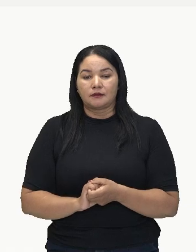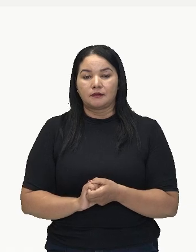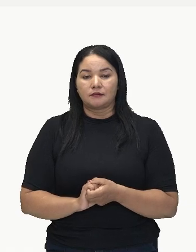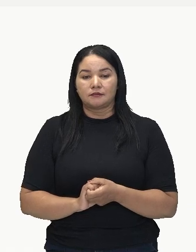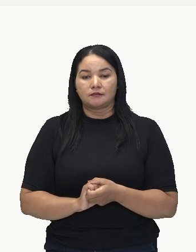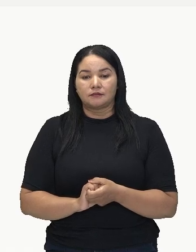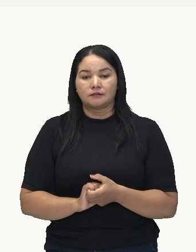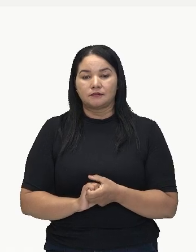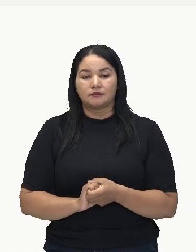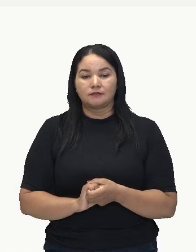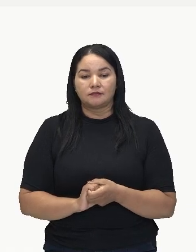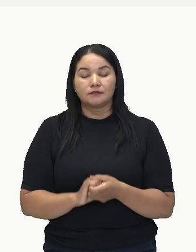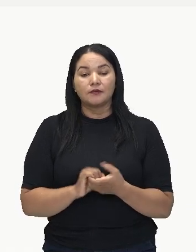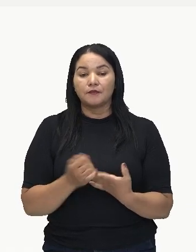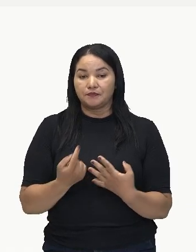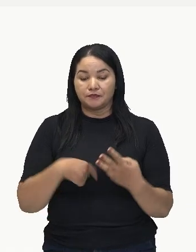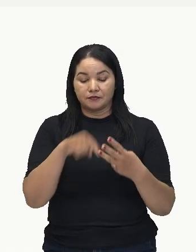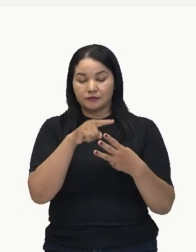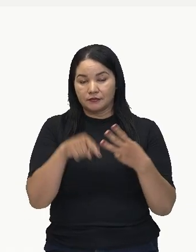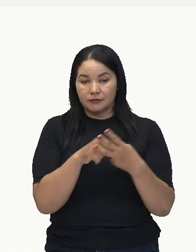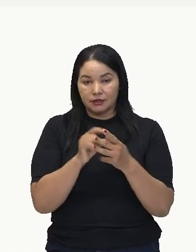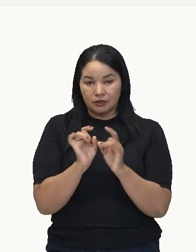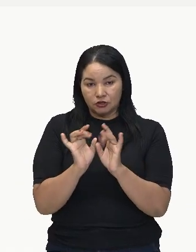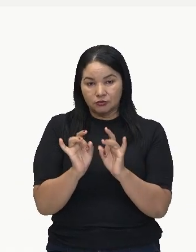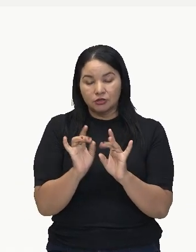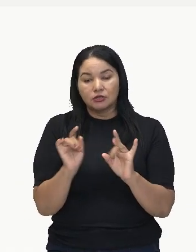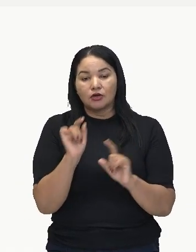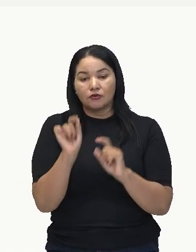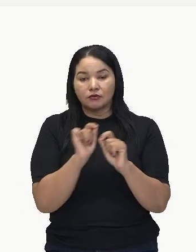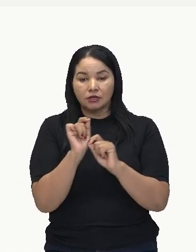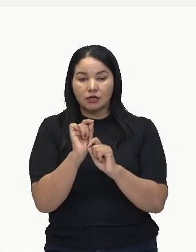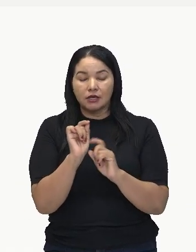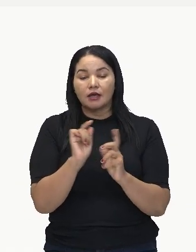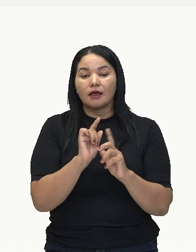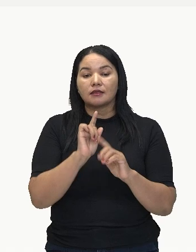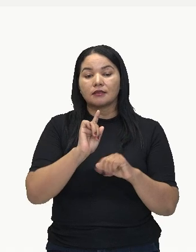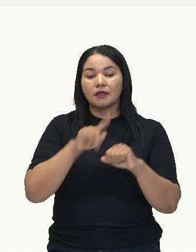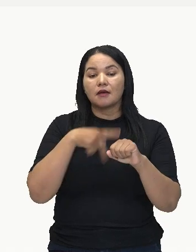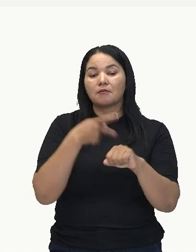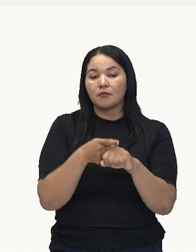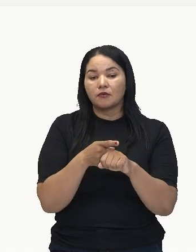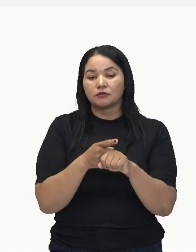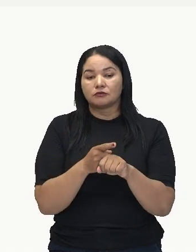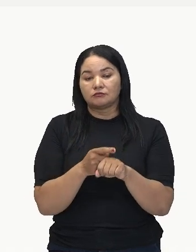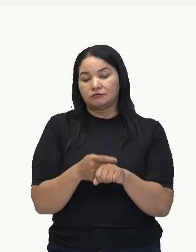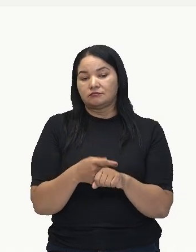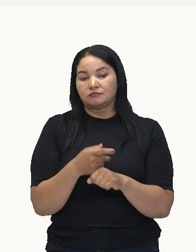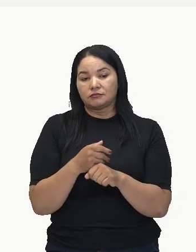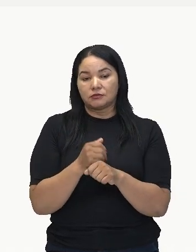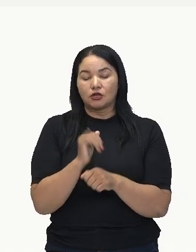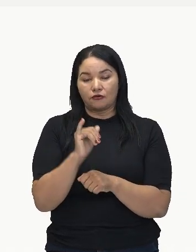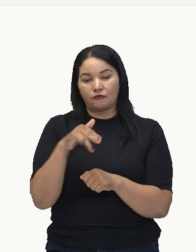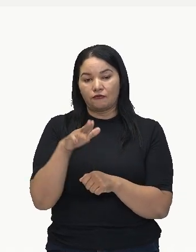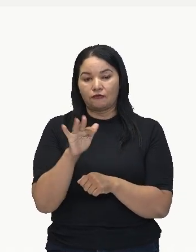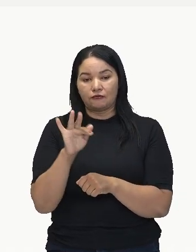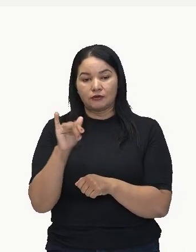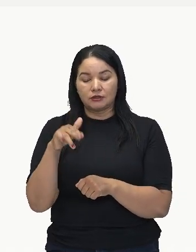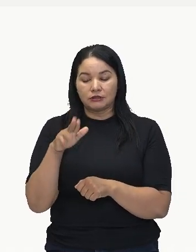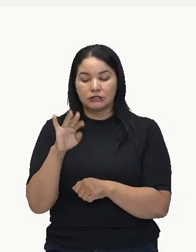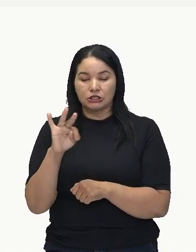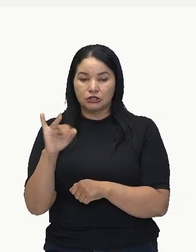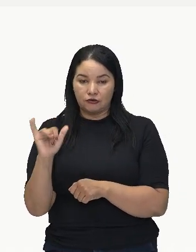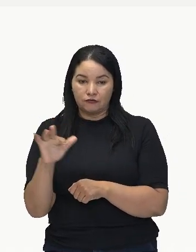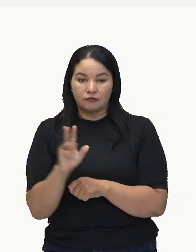Pero, em 3 casos especiais, são colocados depois, em infinitivo. Juana es mi